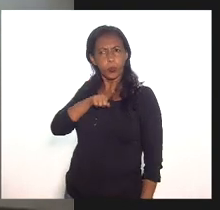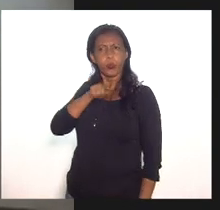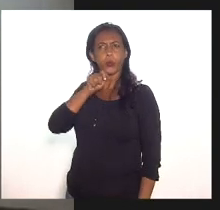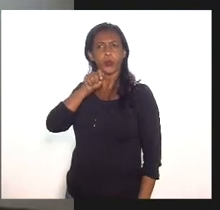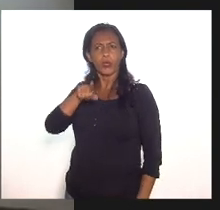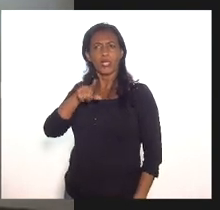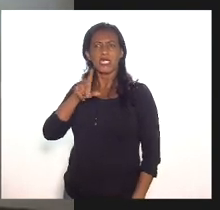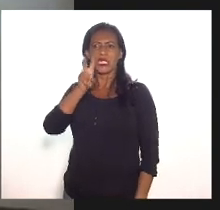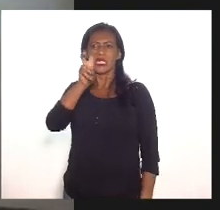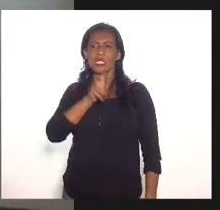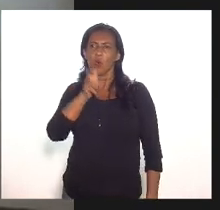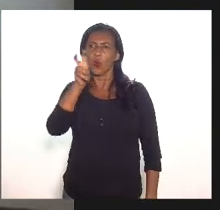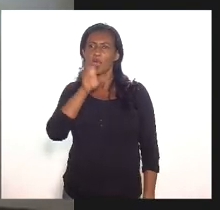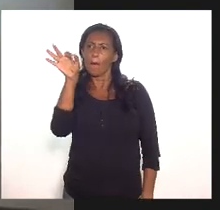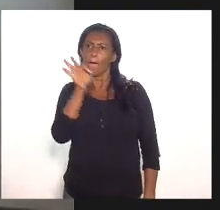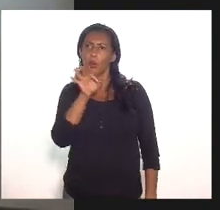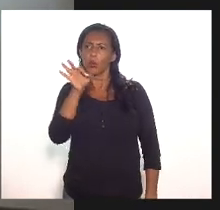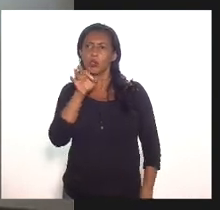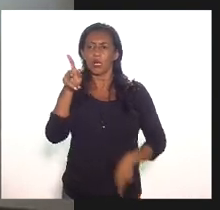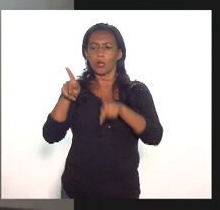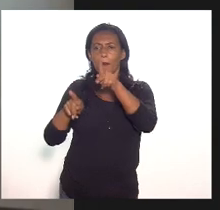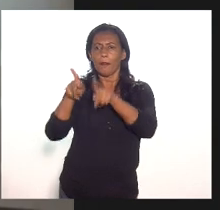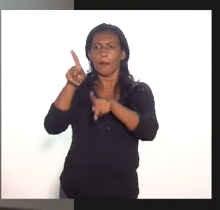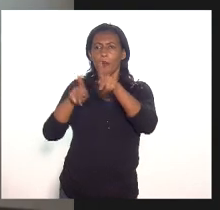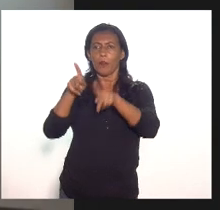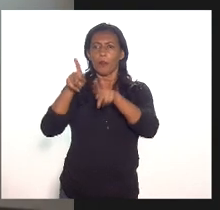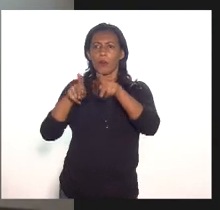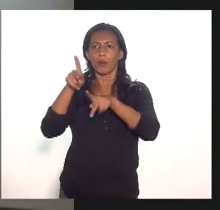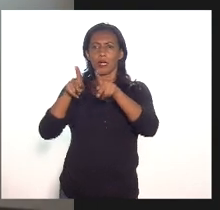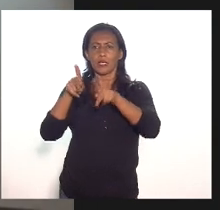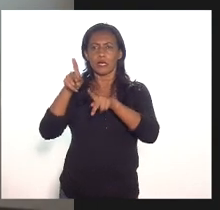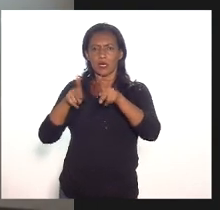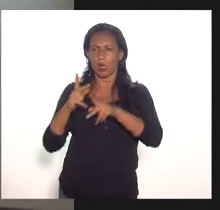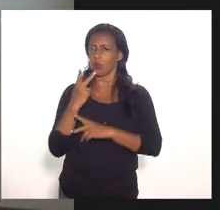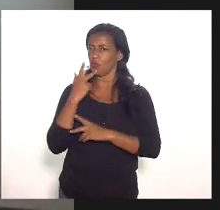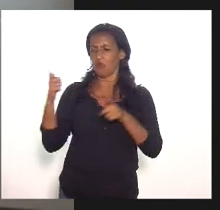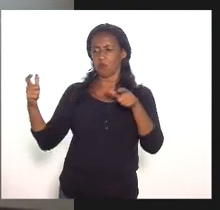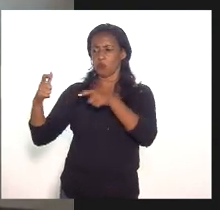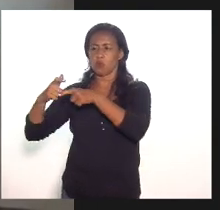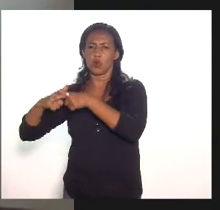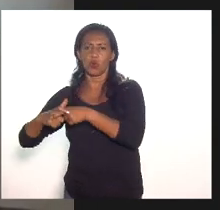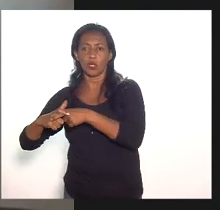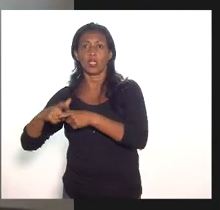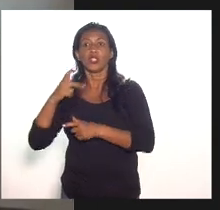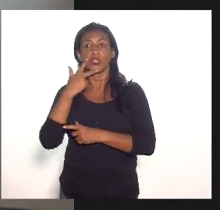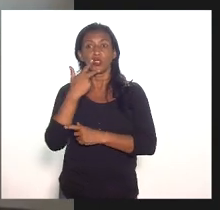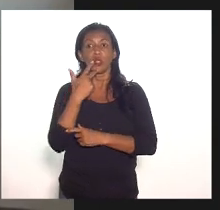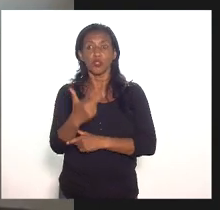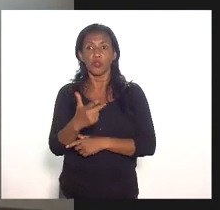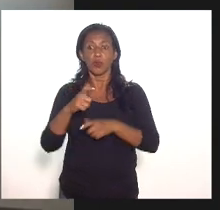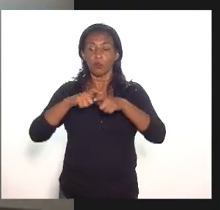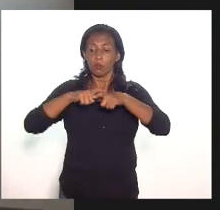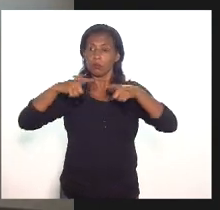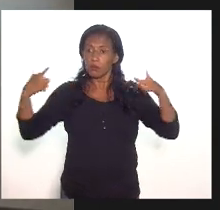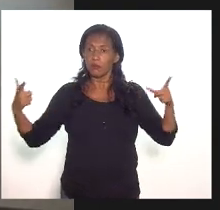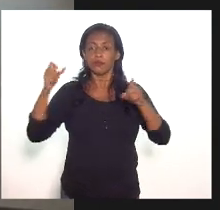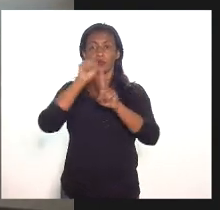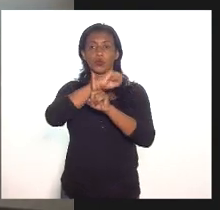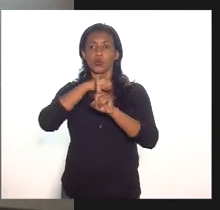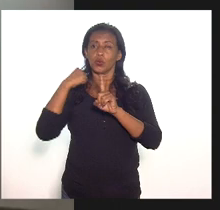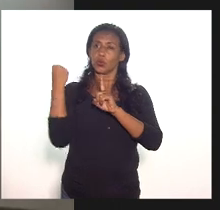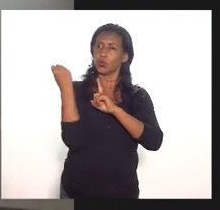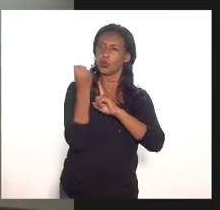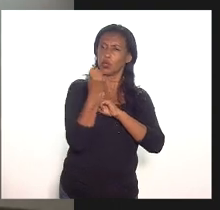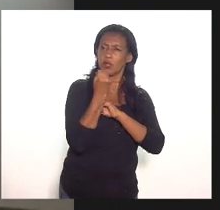a cerca de 55% da população. Não estamos falando de minoria, estamos falando de uma maioria social que não